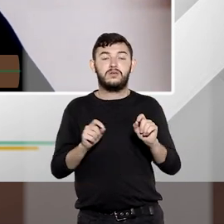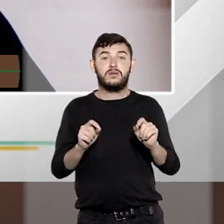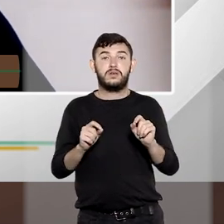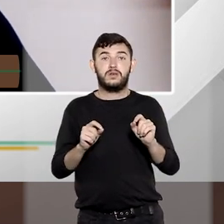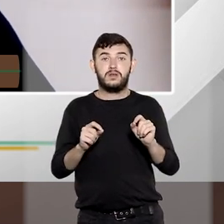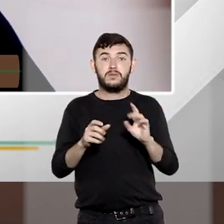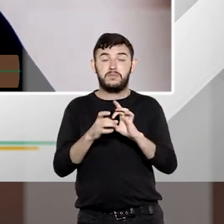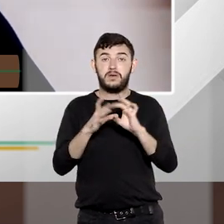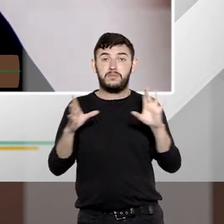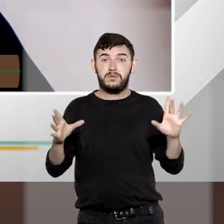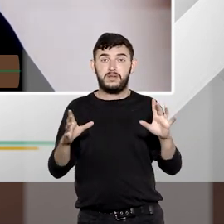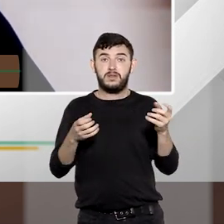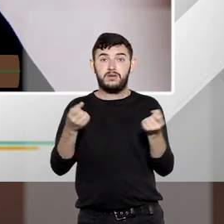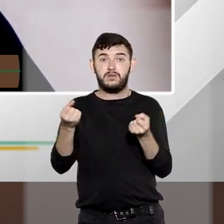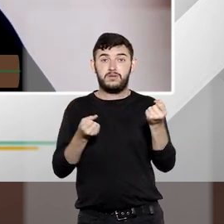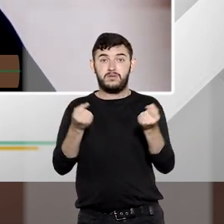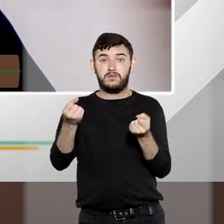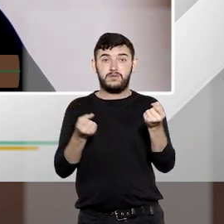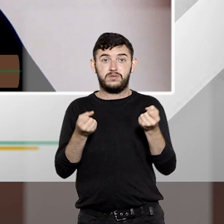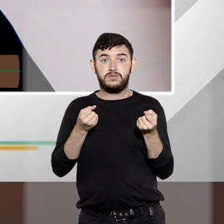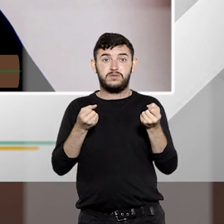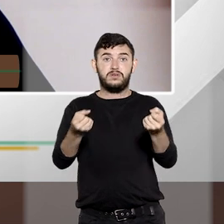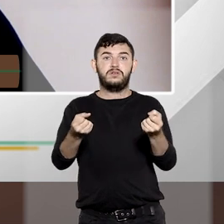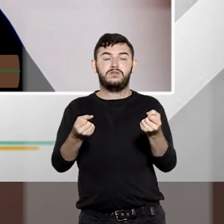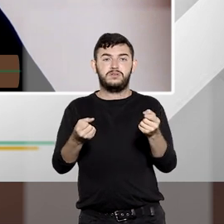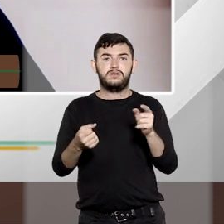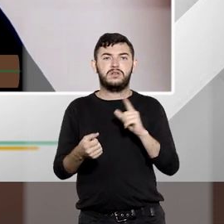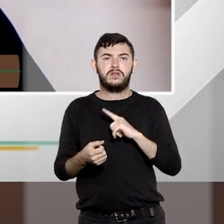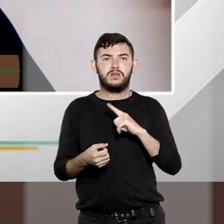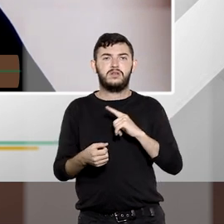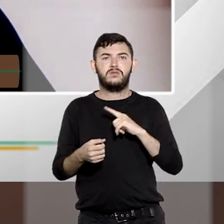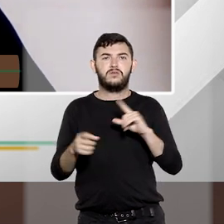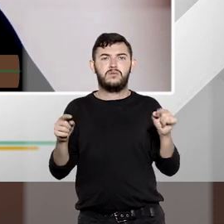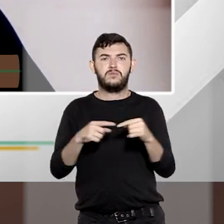teve essa permissão para dirigir um veículo de categoria